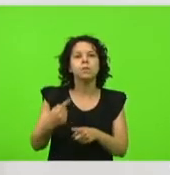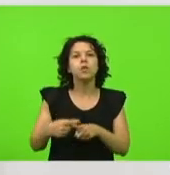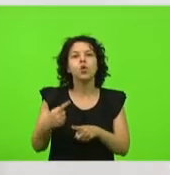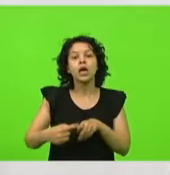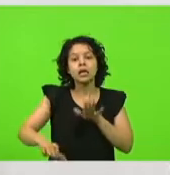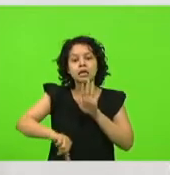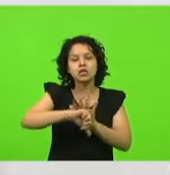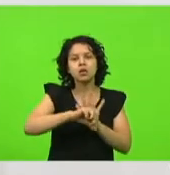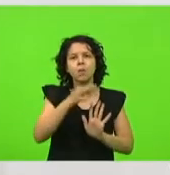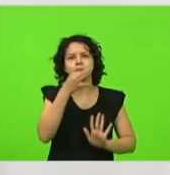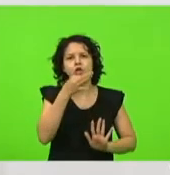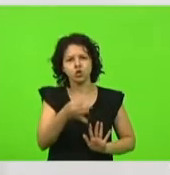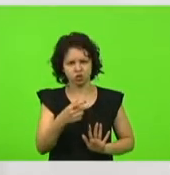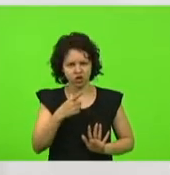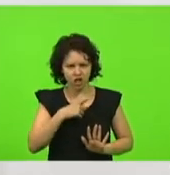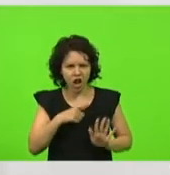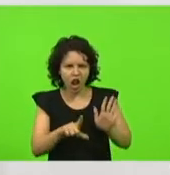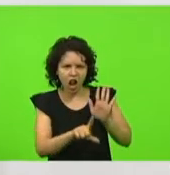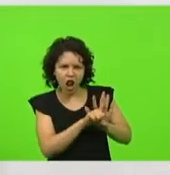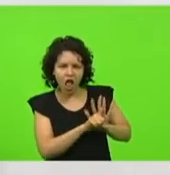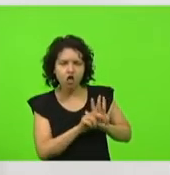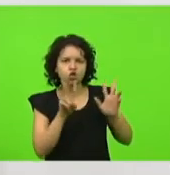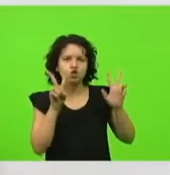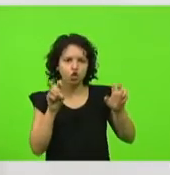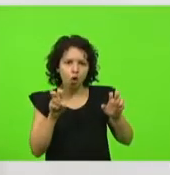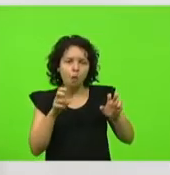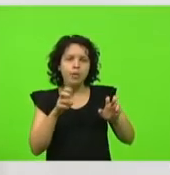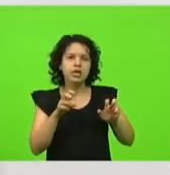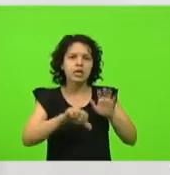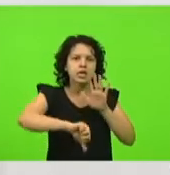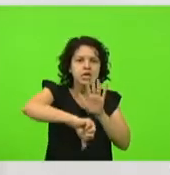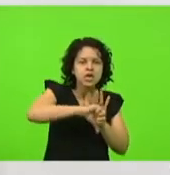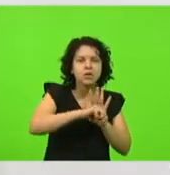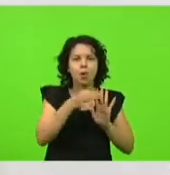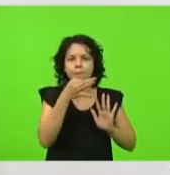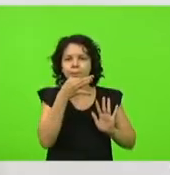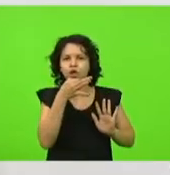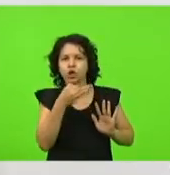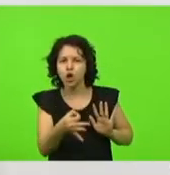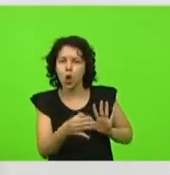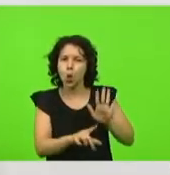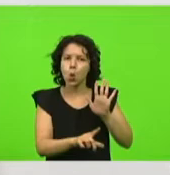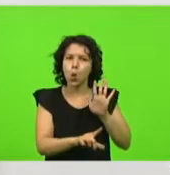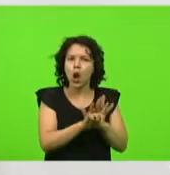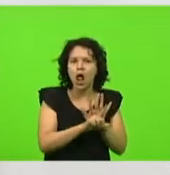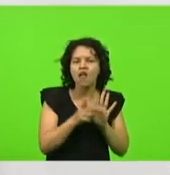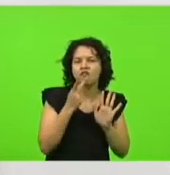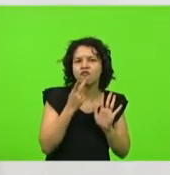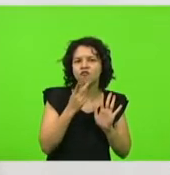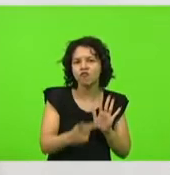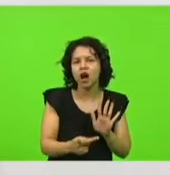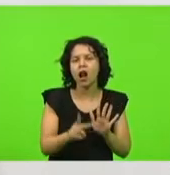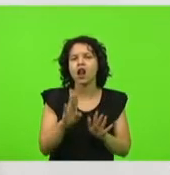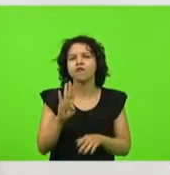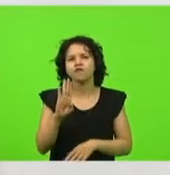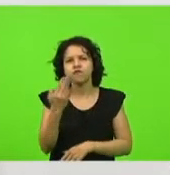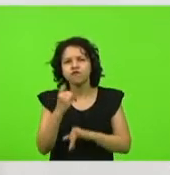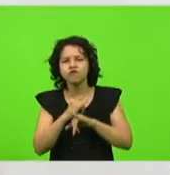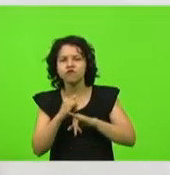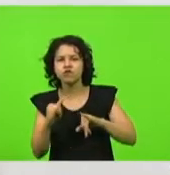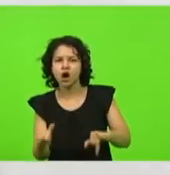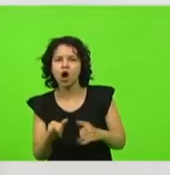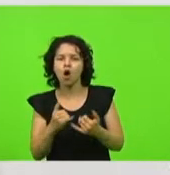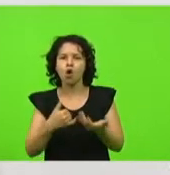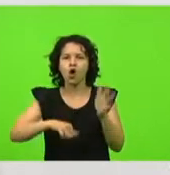lei que fala sobre crime de opinião. Não existe uma lei que fala de fake news e nem de milícia digital. Só na cabeça brilhosa